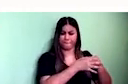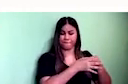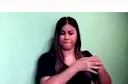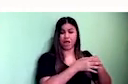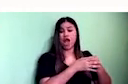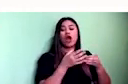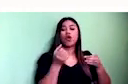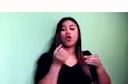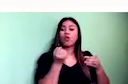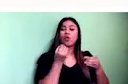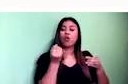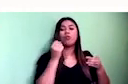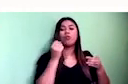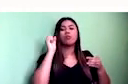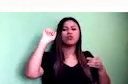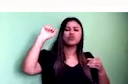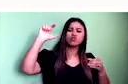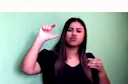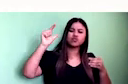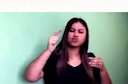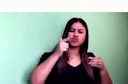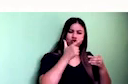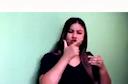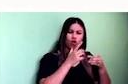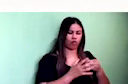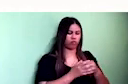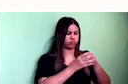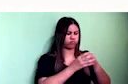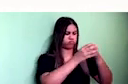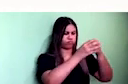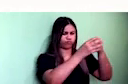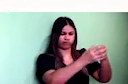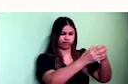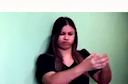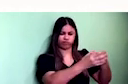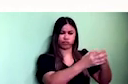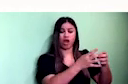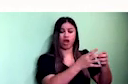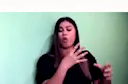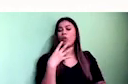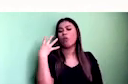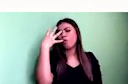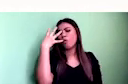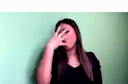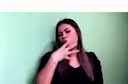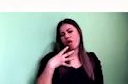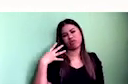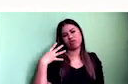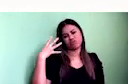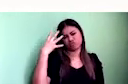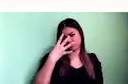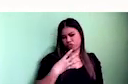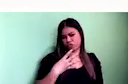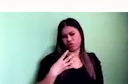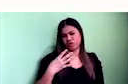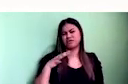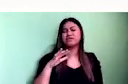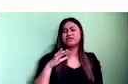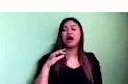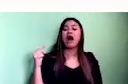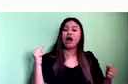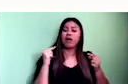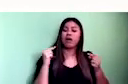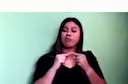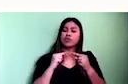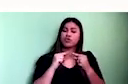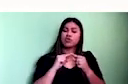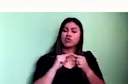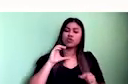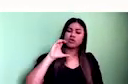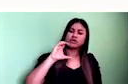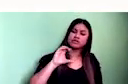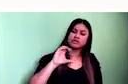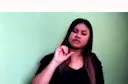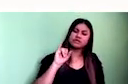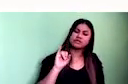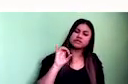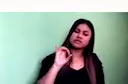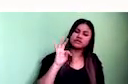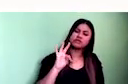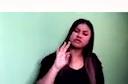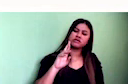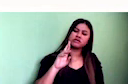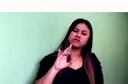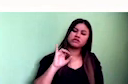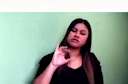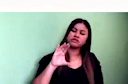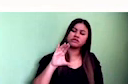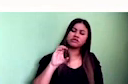que a gente queria. Então, geralmente, são os cítricos, né? Os cítricos, geralmente, o que acontece quando a gente